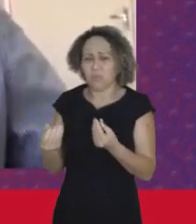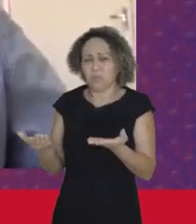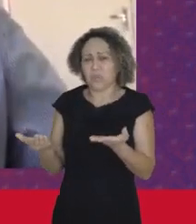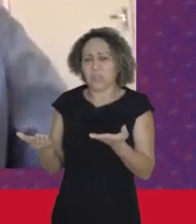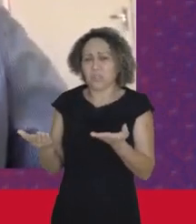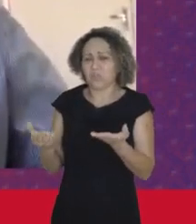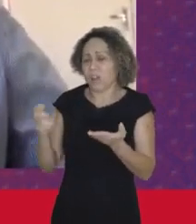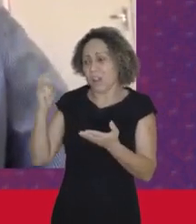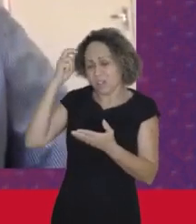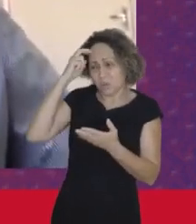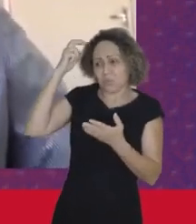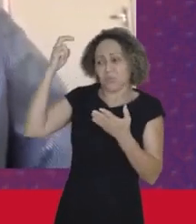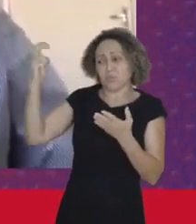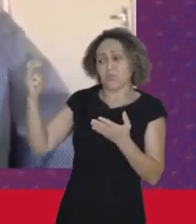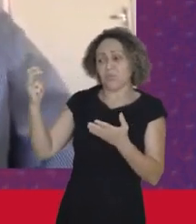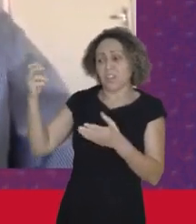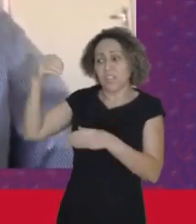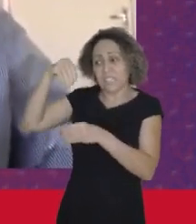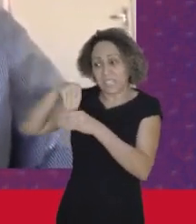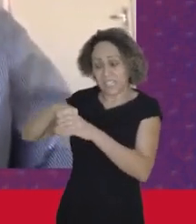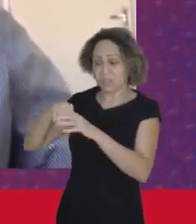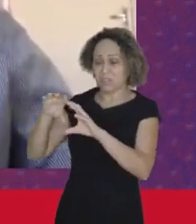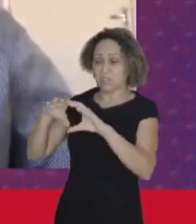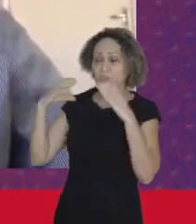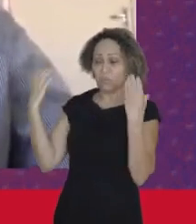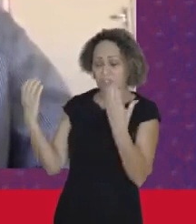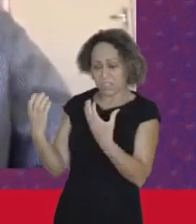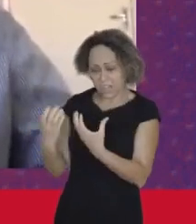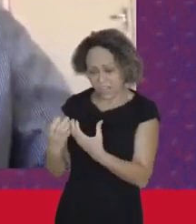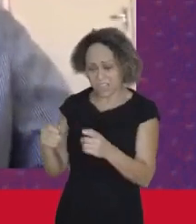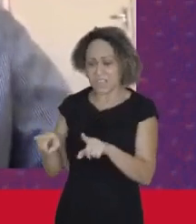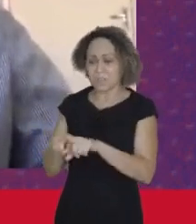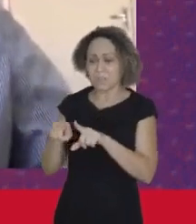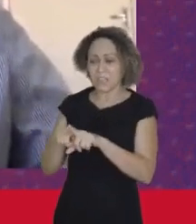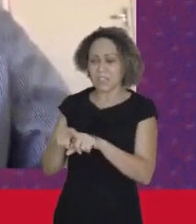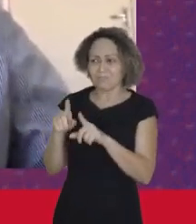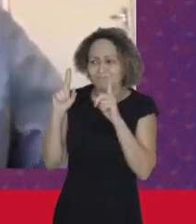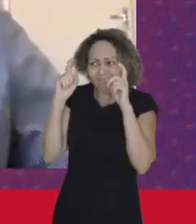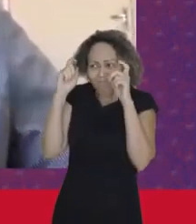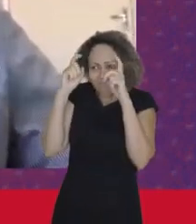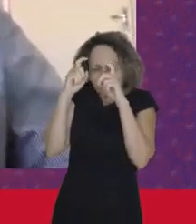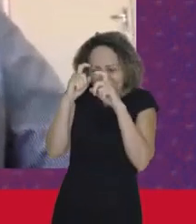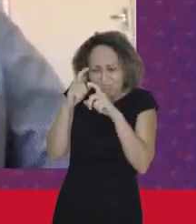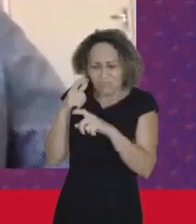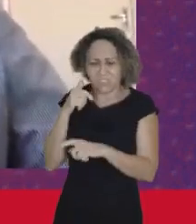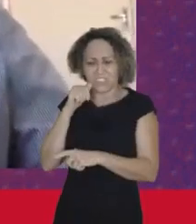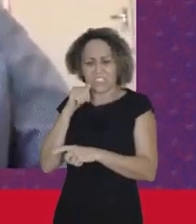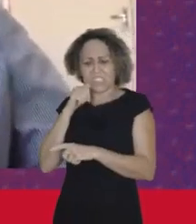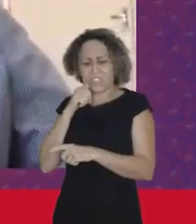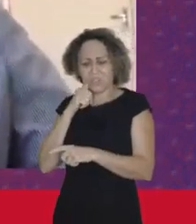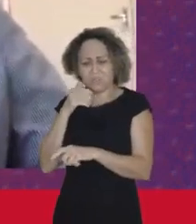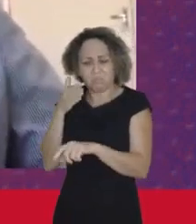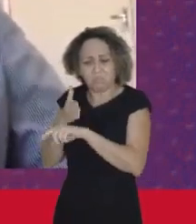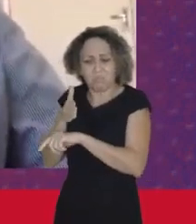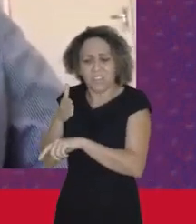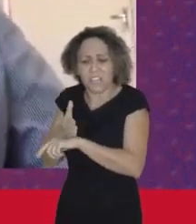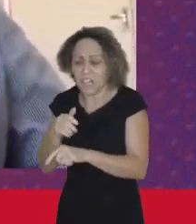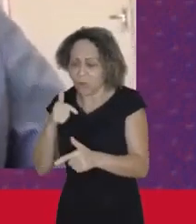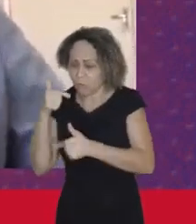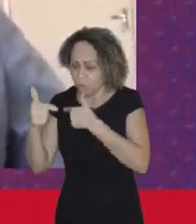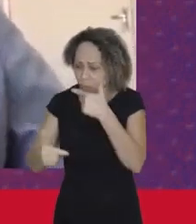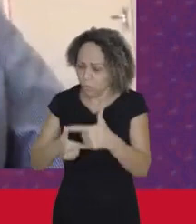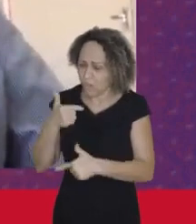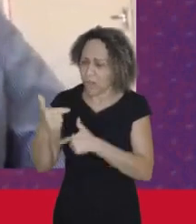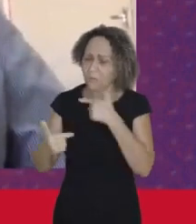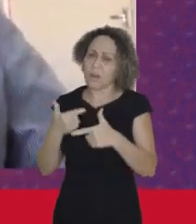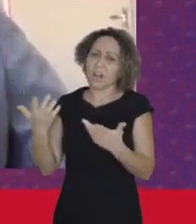assim como têm baixo acesso ao trabalho, à moradia, por exemplo,